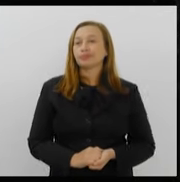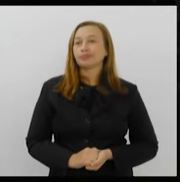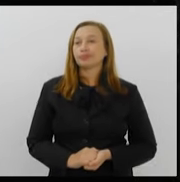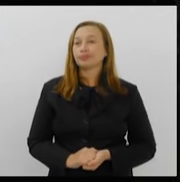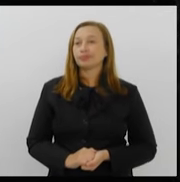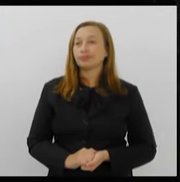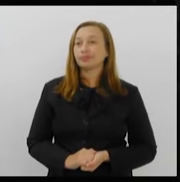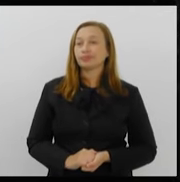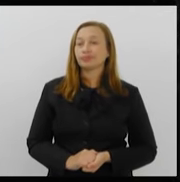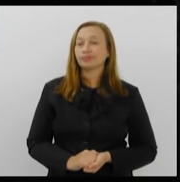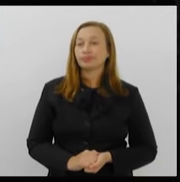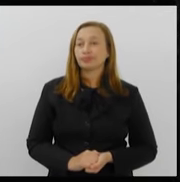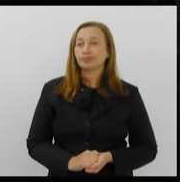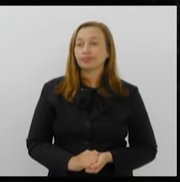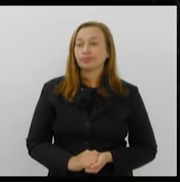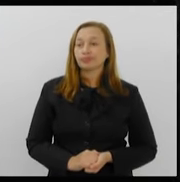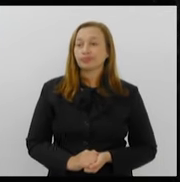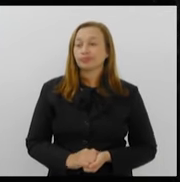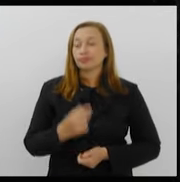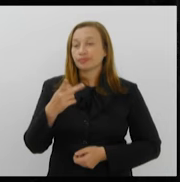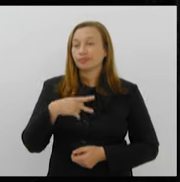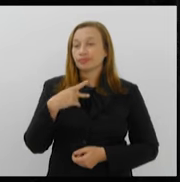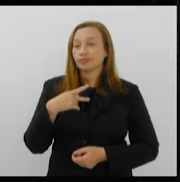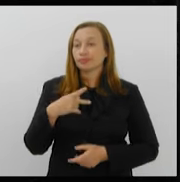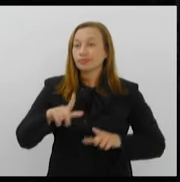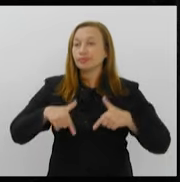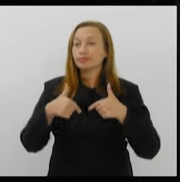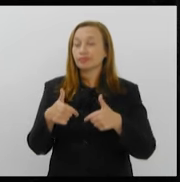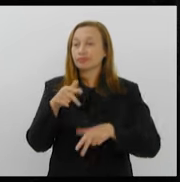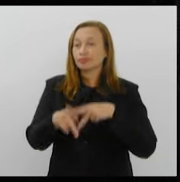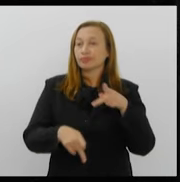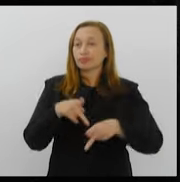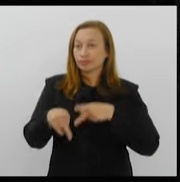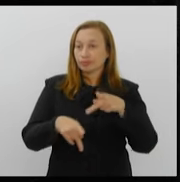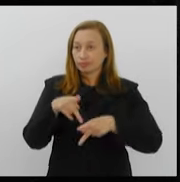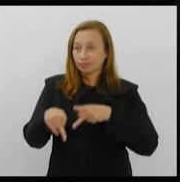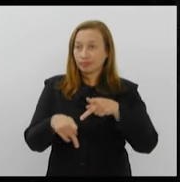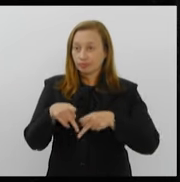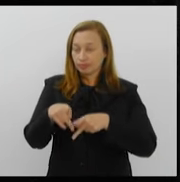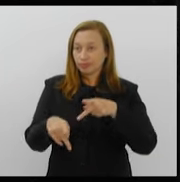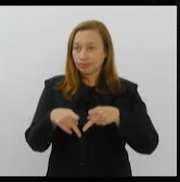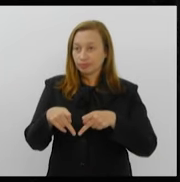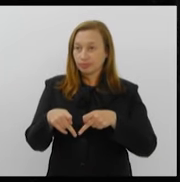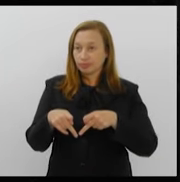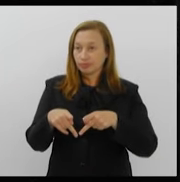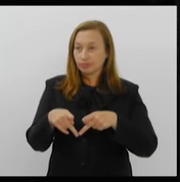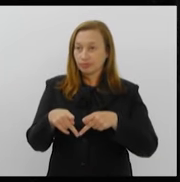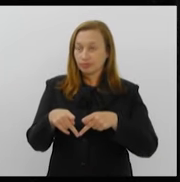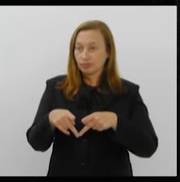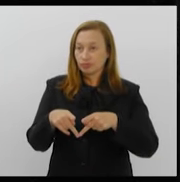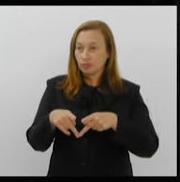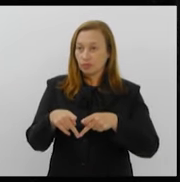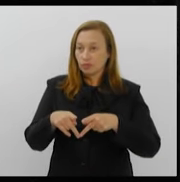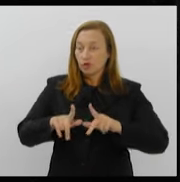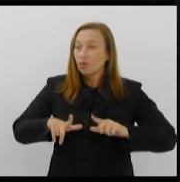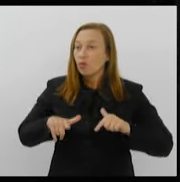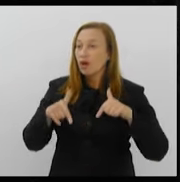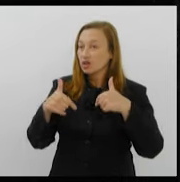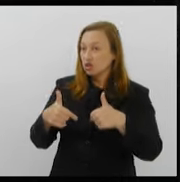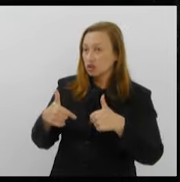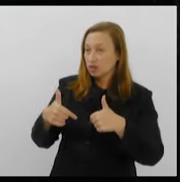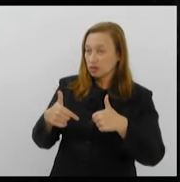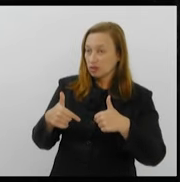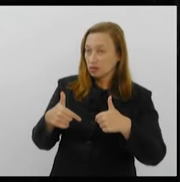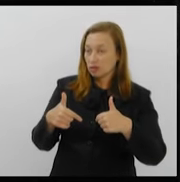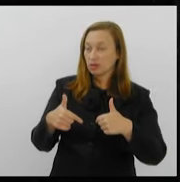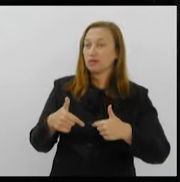A expressão de um povo e os seus rituais de celebração constitui o